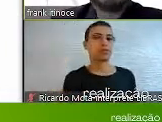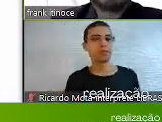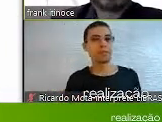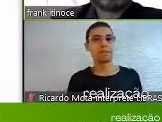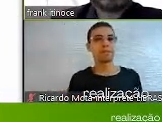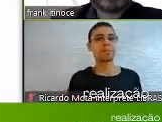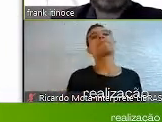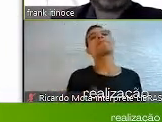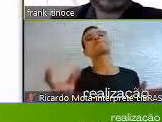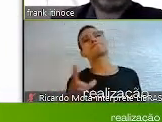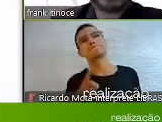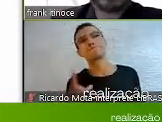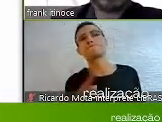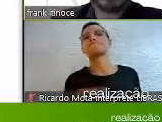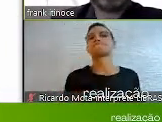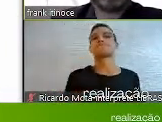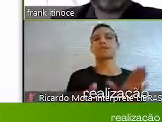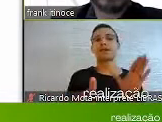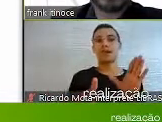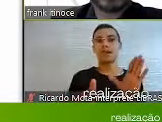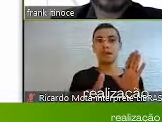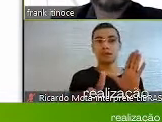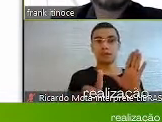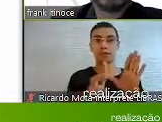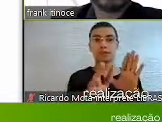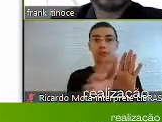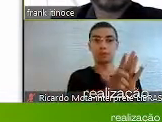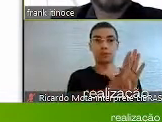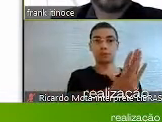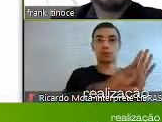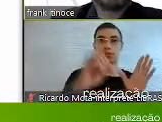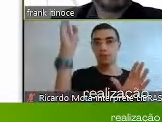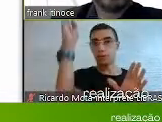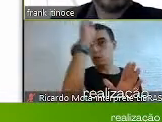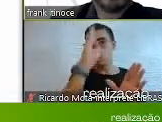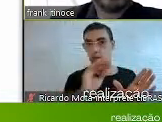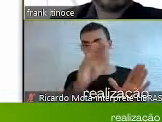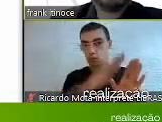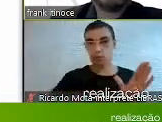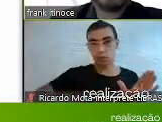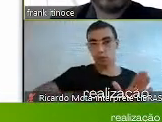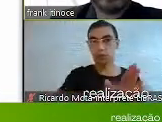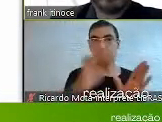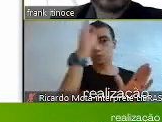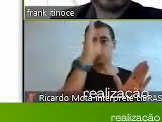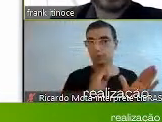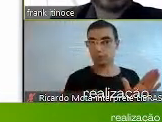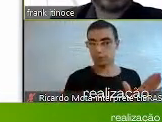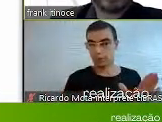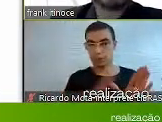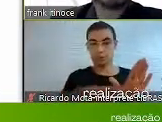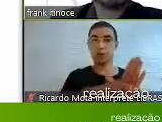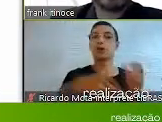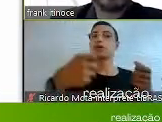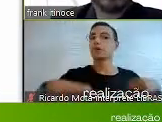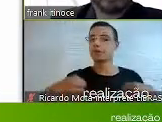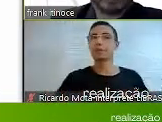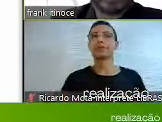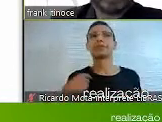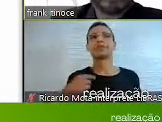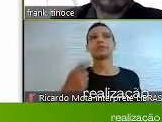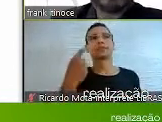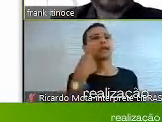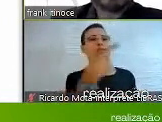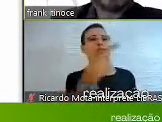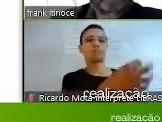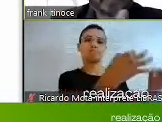Nacional, que estava para ser aprovado na minha época de ativo, provavelmente já foi, que foi muito baseado na Lei